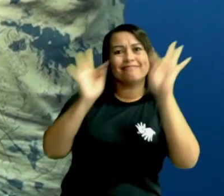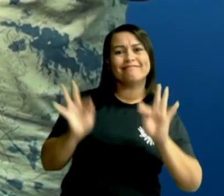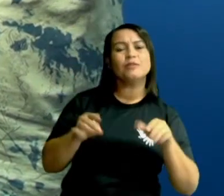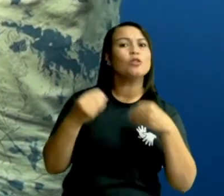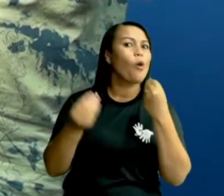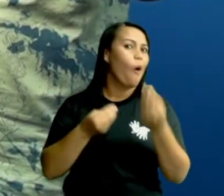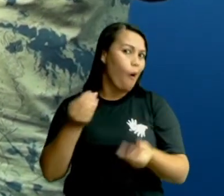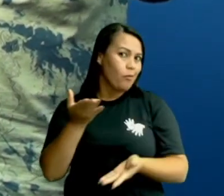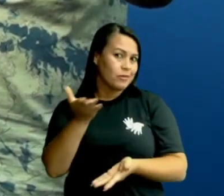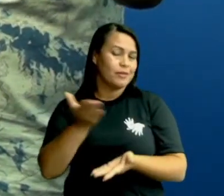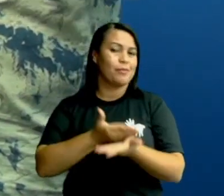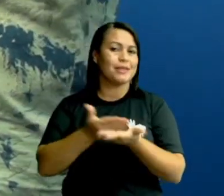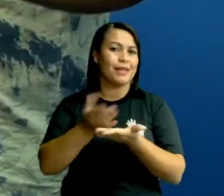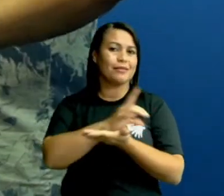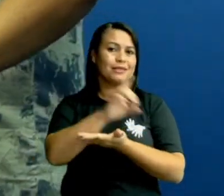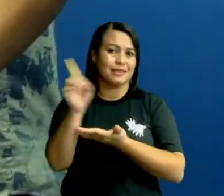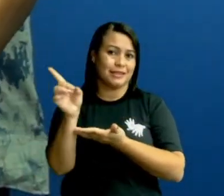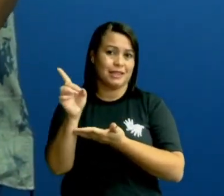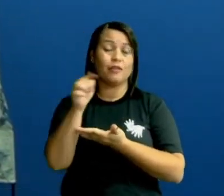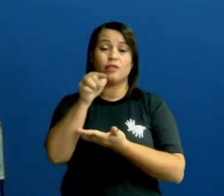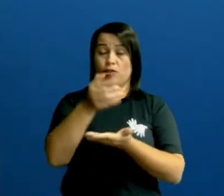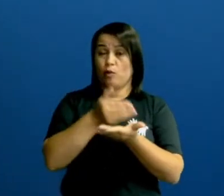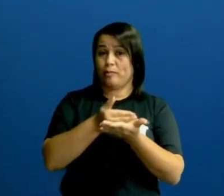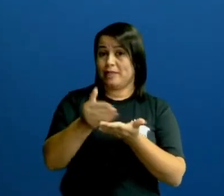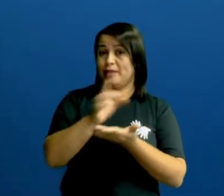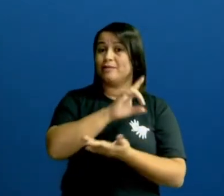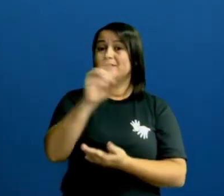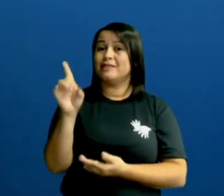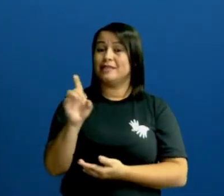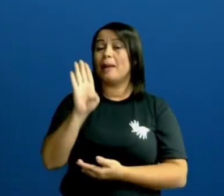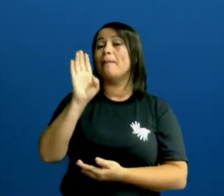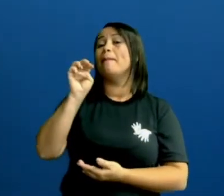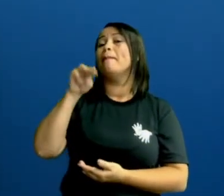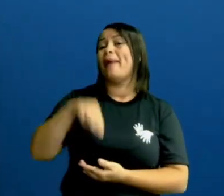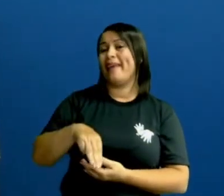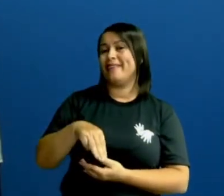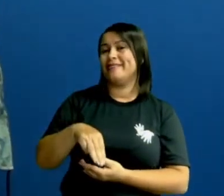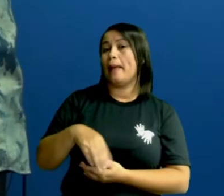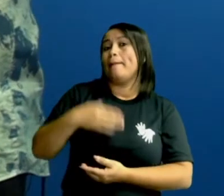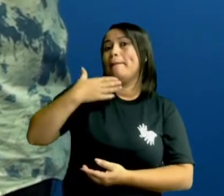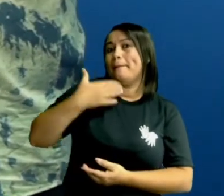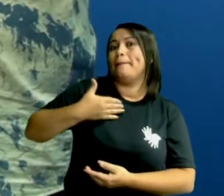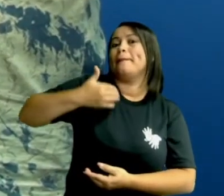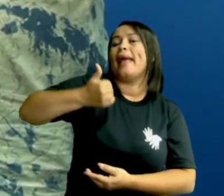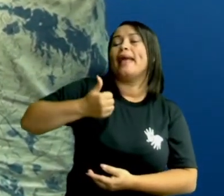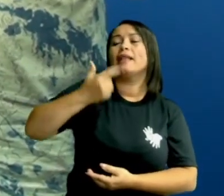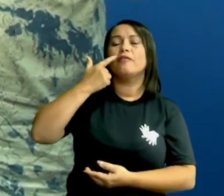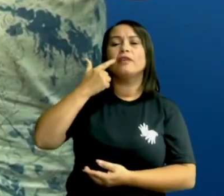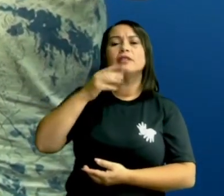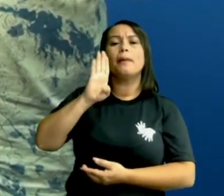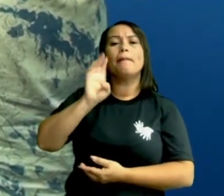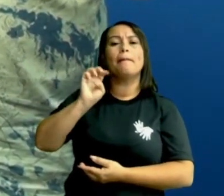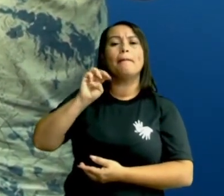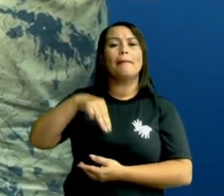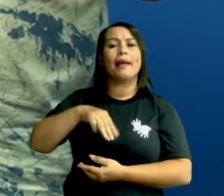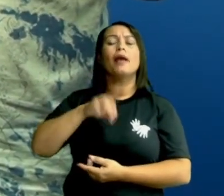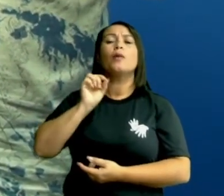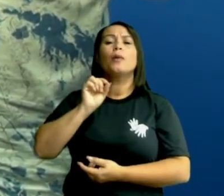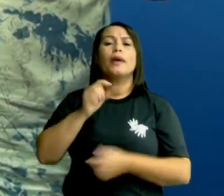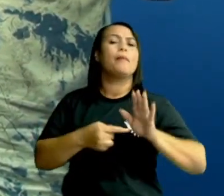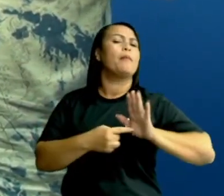é que você vai começar o dia? Você vai começar o dia bem. Então, essa palavra bem, ela